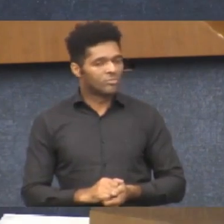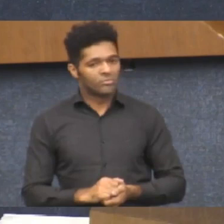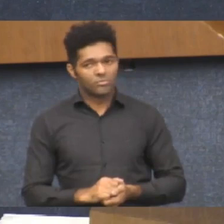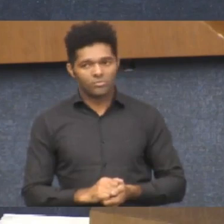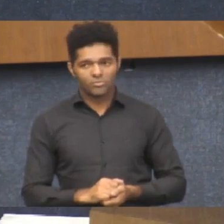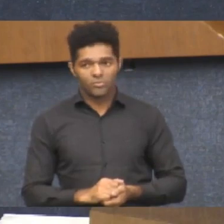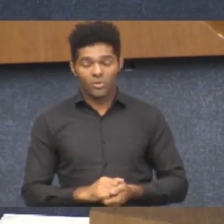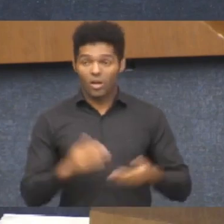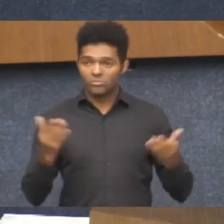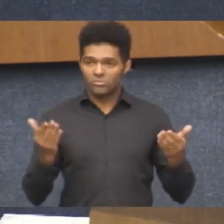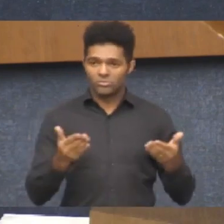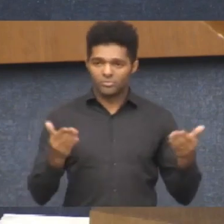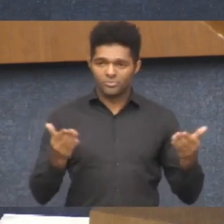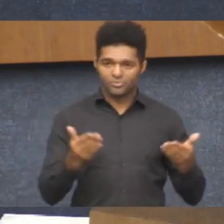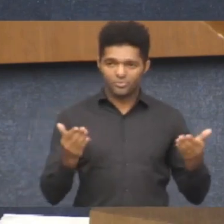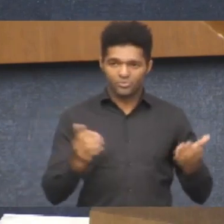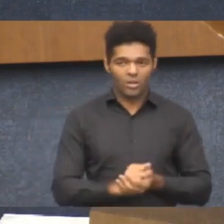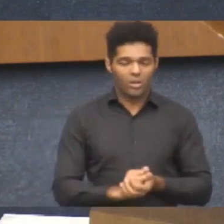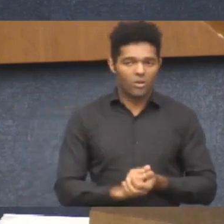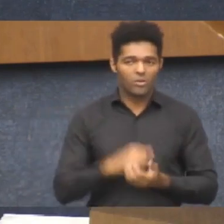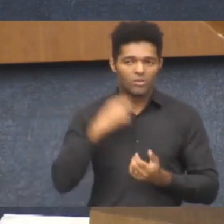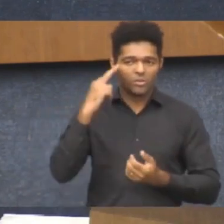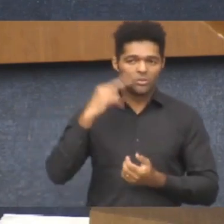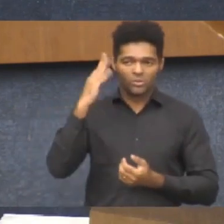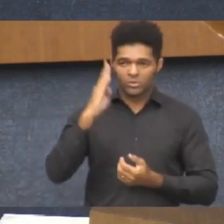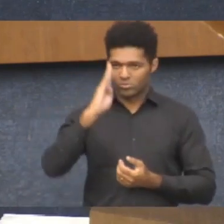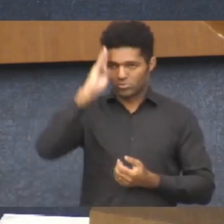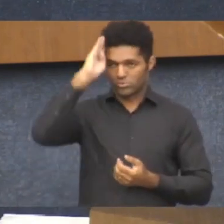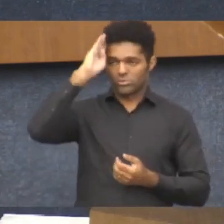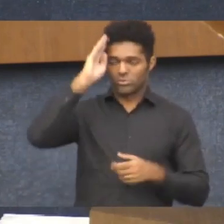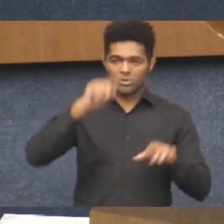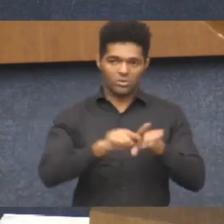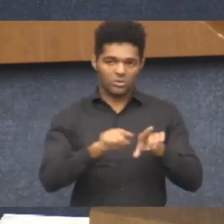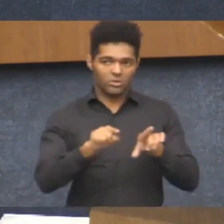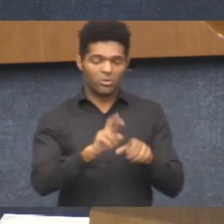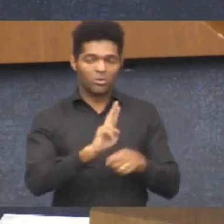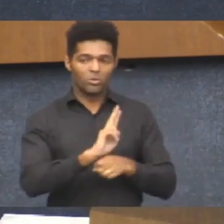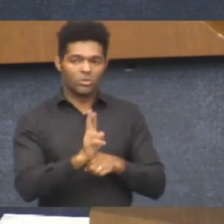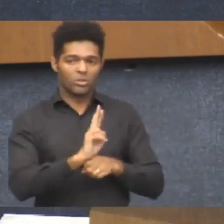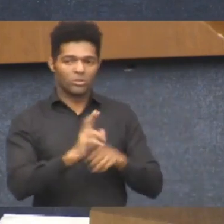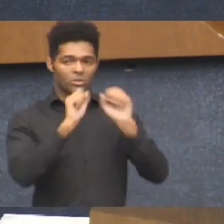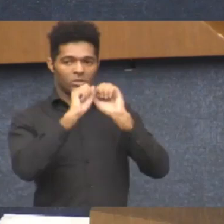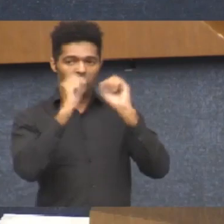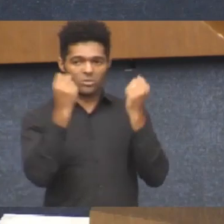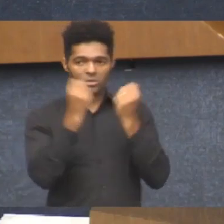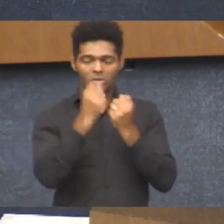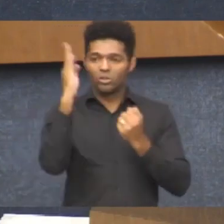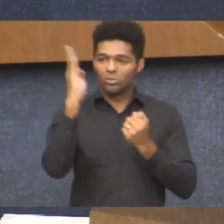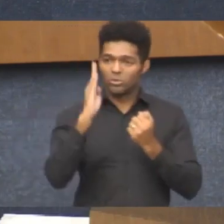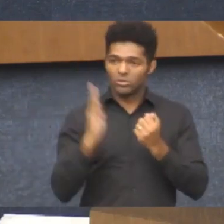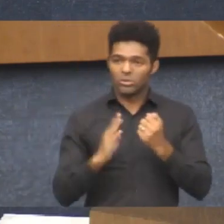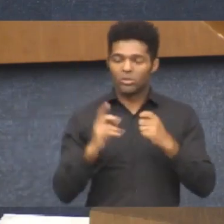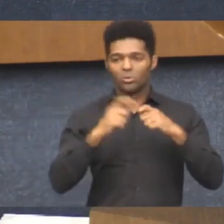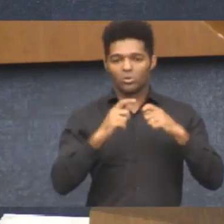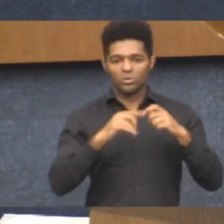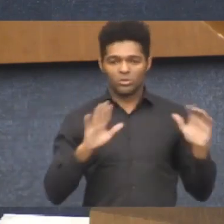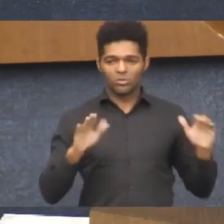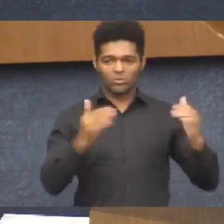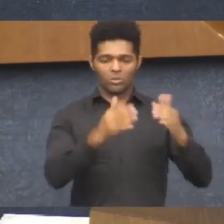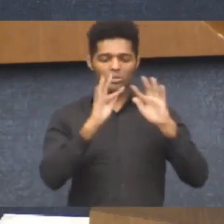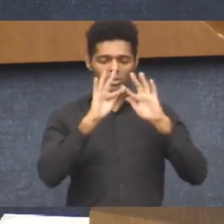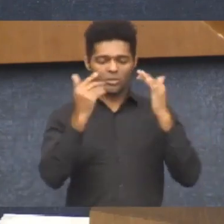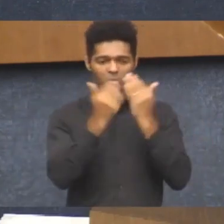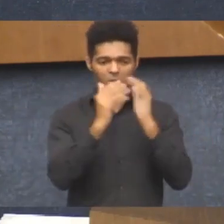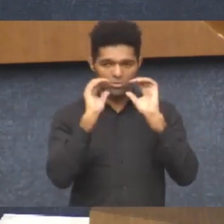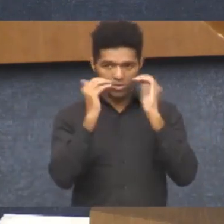Senhoras e senhores, neste momento, o vereador Bruno Pedralva e o diretor da Sociedade Brasileira de Medicina de Família e Comunidade,